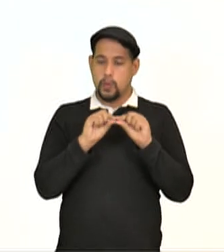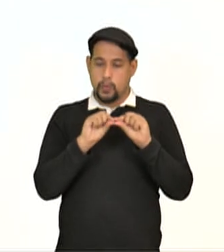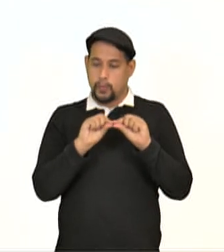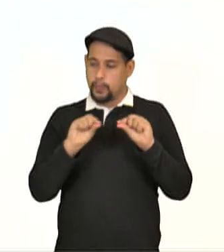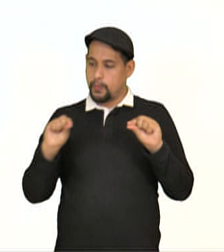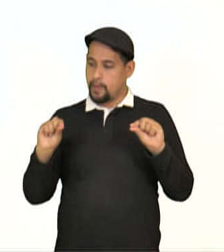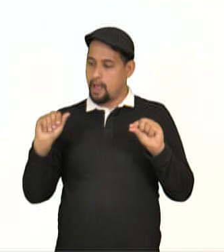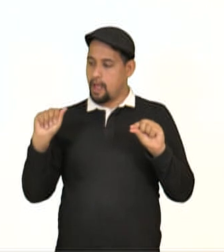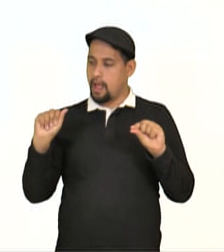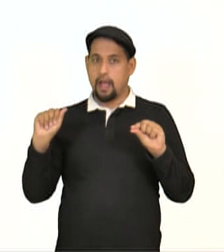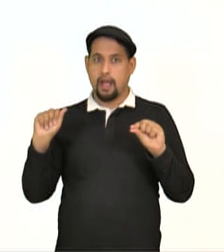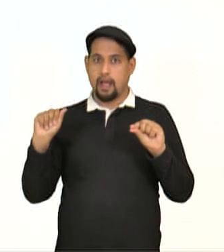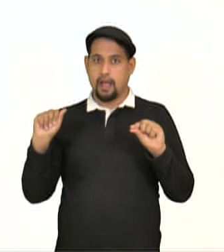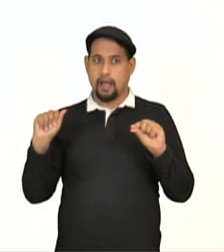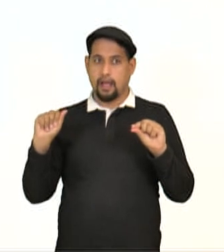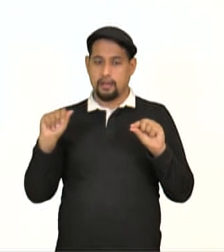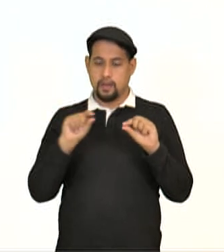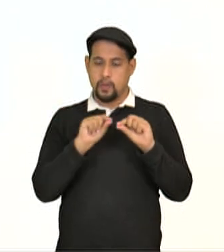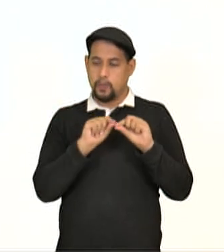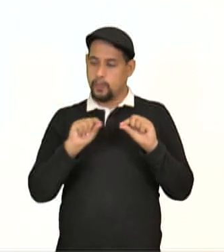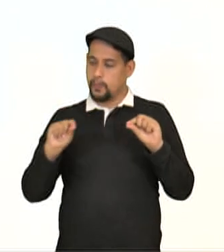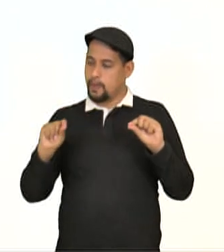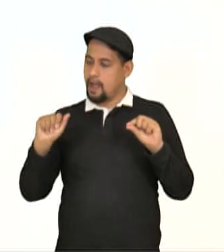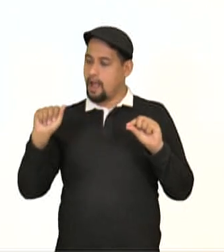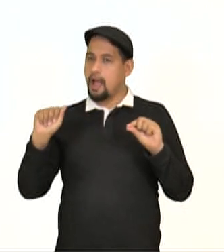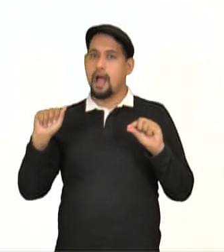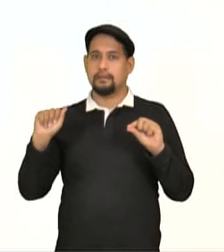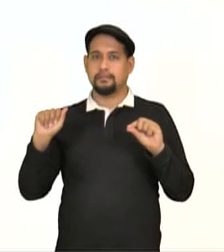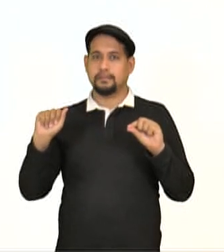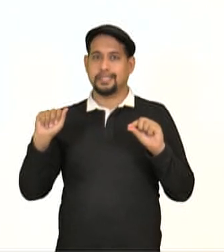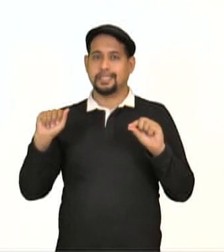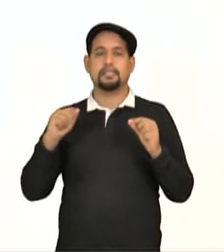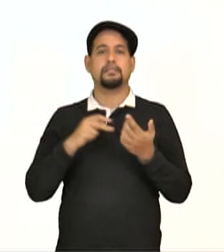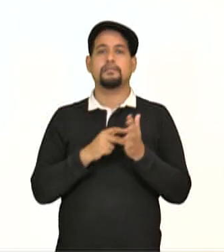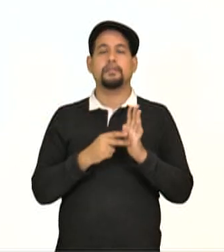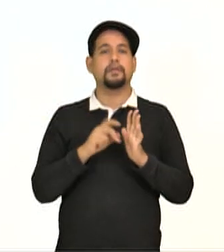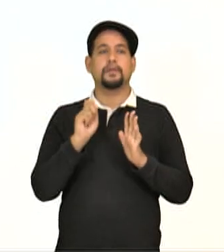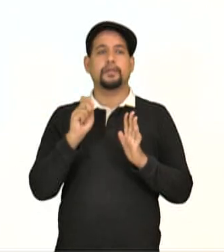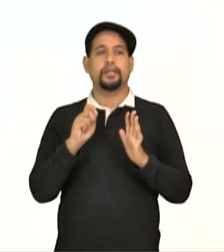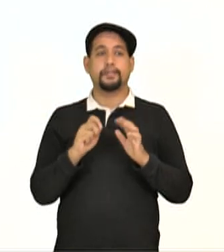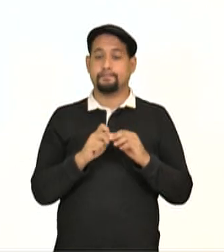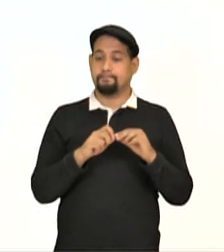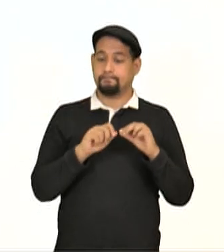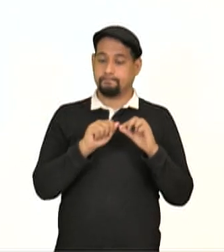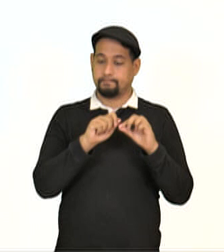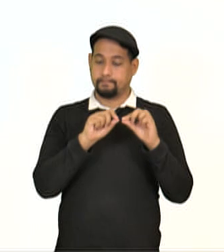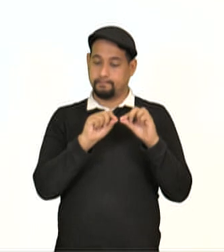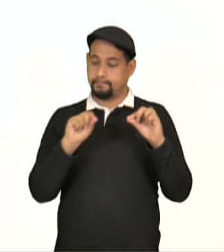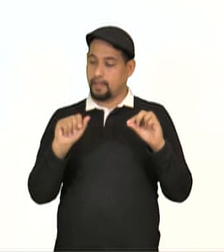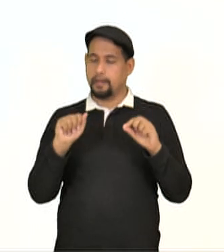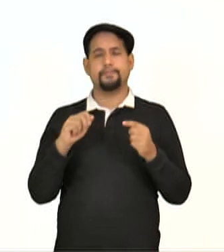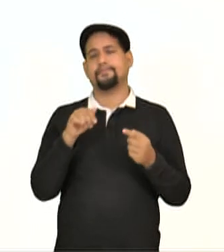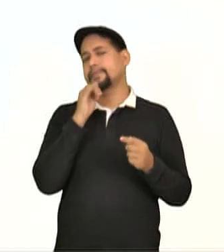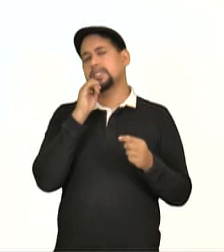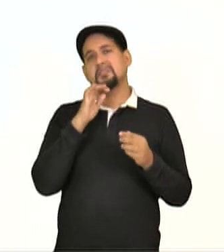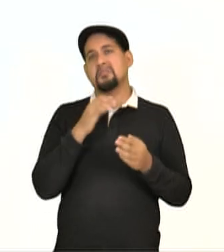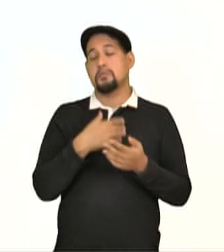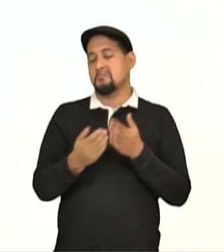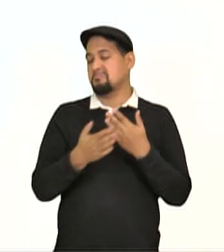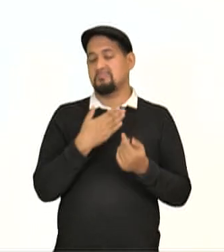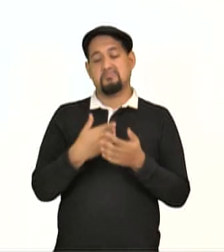é uma noção intuitiva. O ponto, a definição de ponto, ela é intuitiva, ele é adimensional